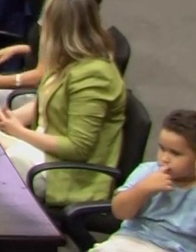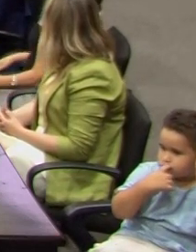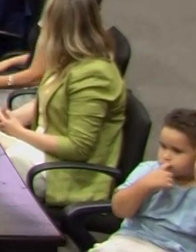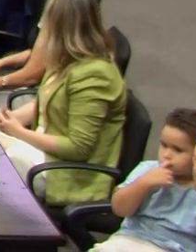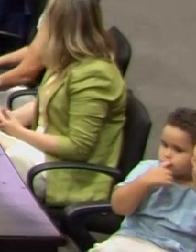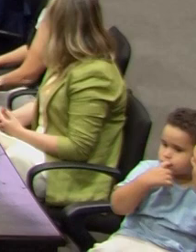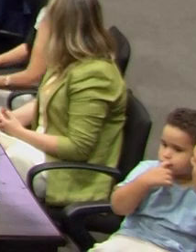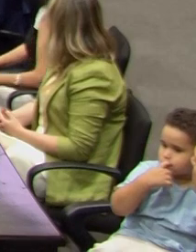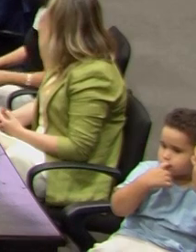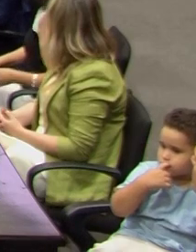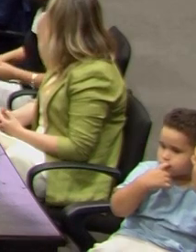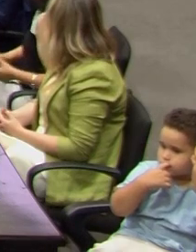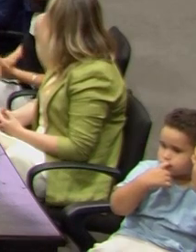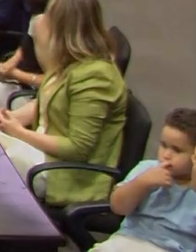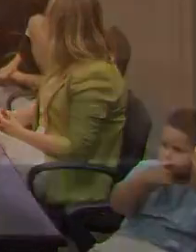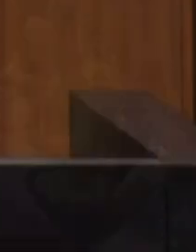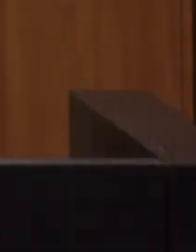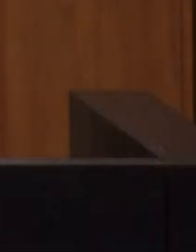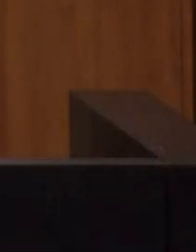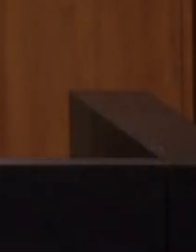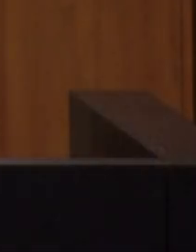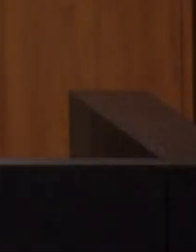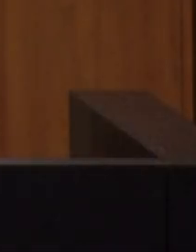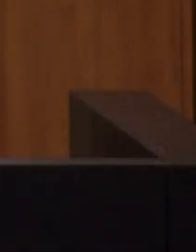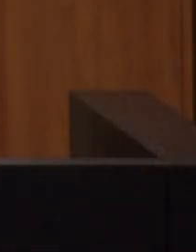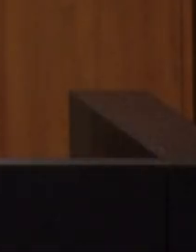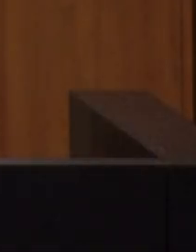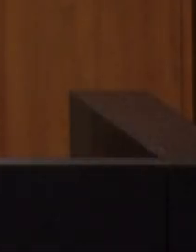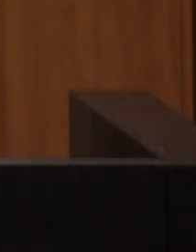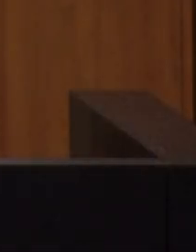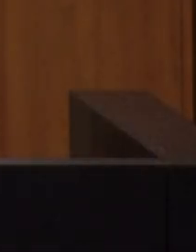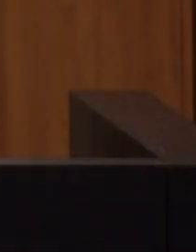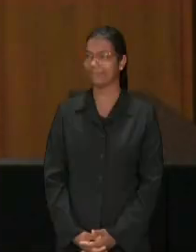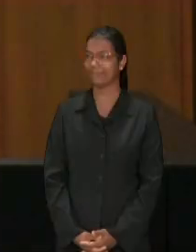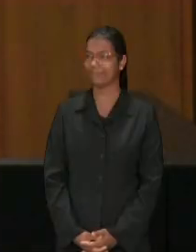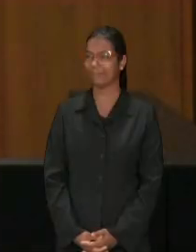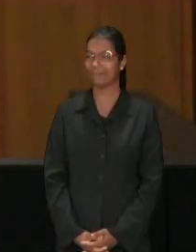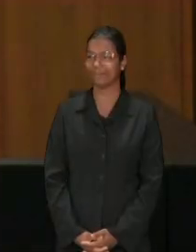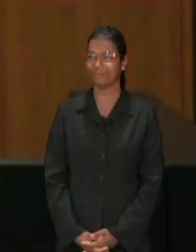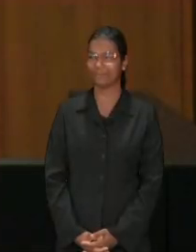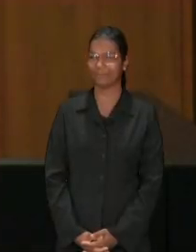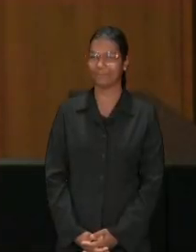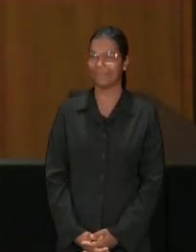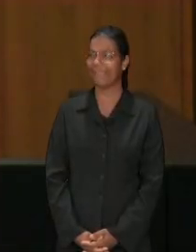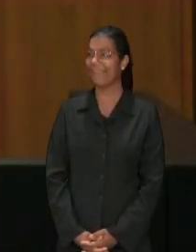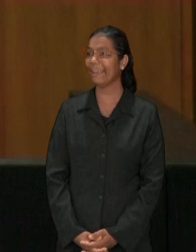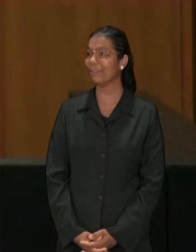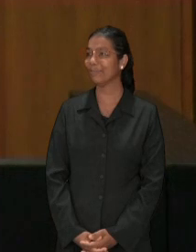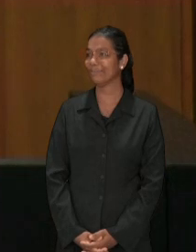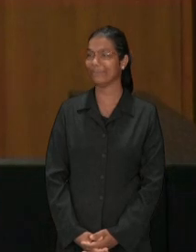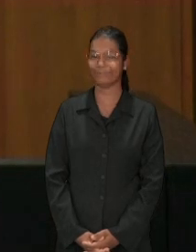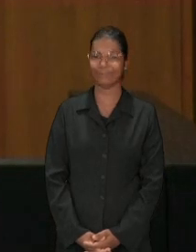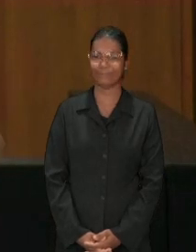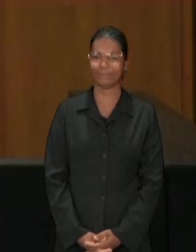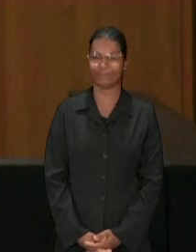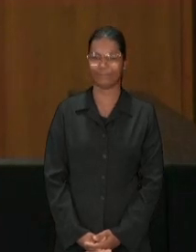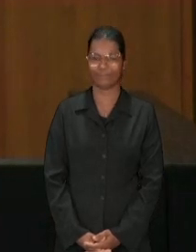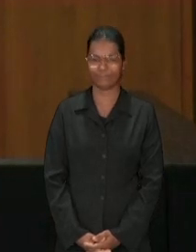O deputado Eduardo Botelho, requerente desta sessão, sente-se honrado com a presença das senhoras e senhores,